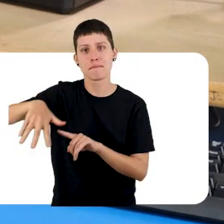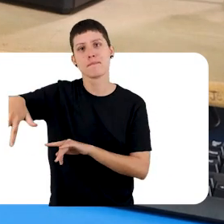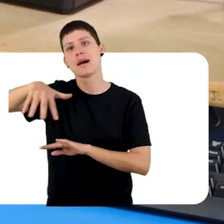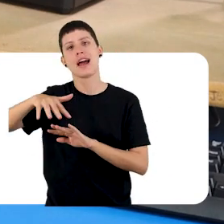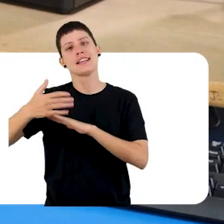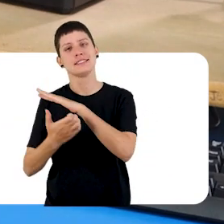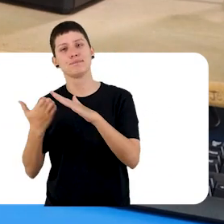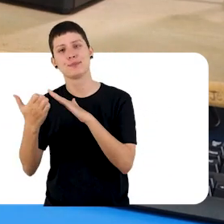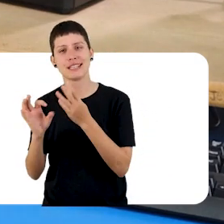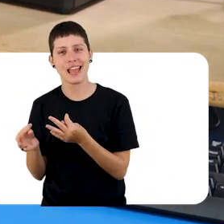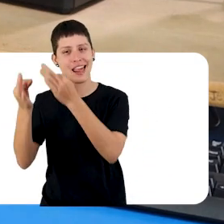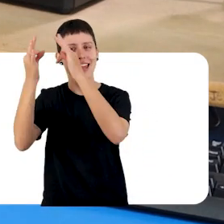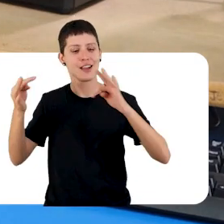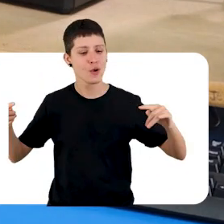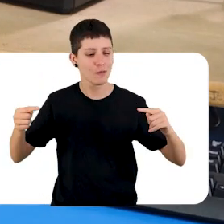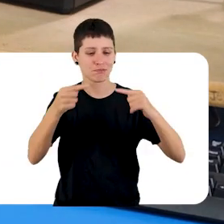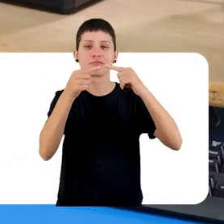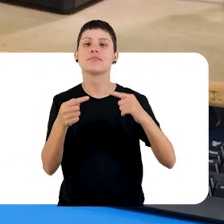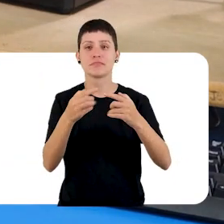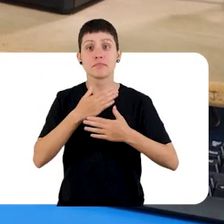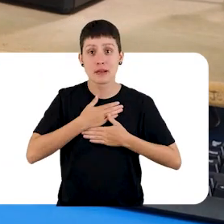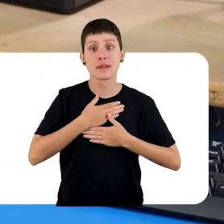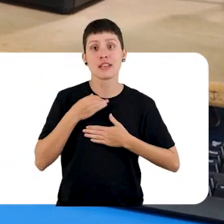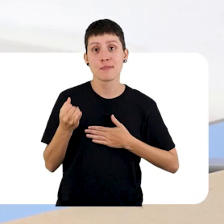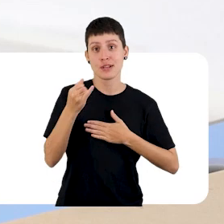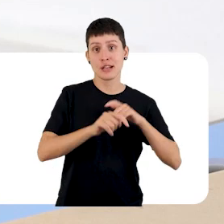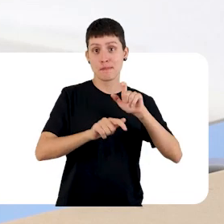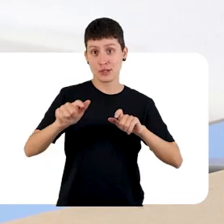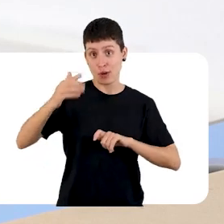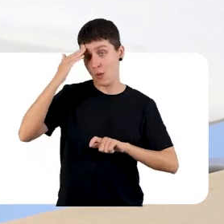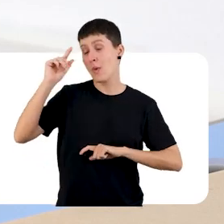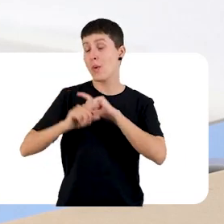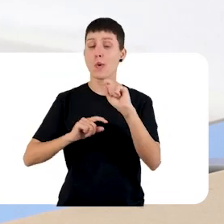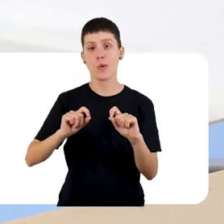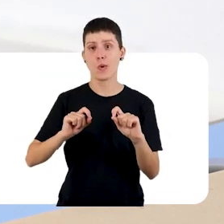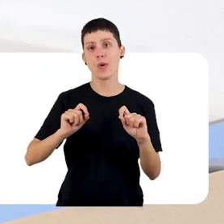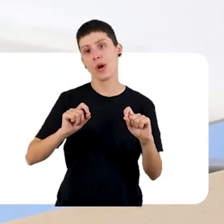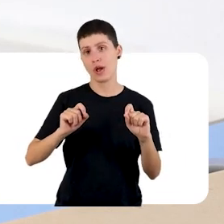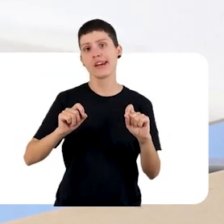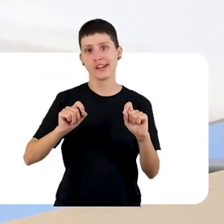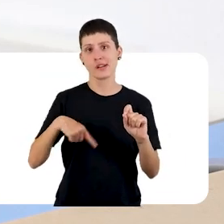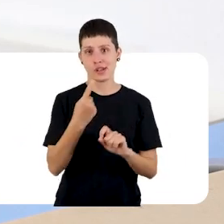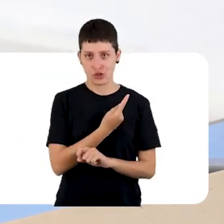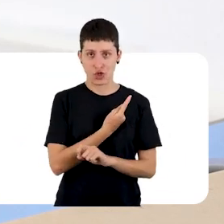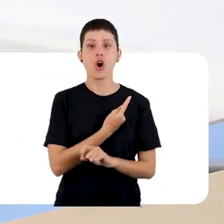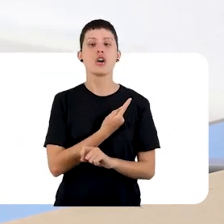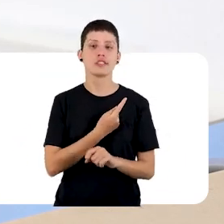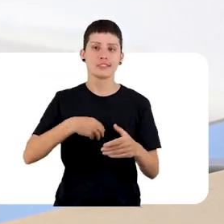Então, para mim, é muito importante as pessoas entenderem que nós temos, ao fazer parte do nosso